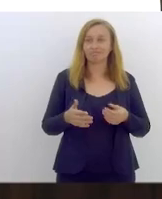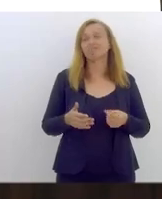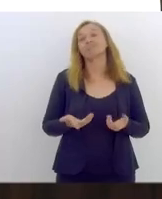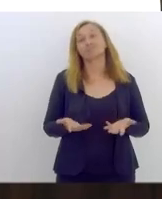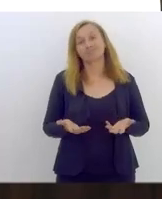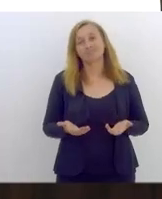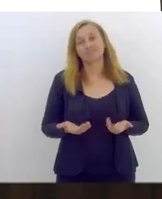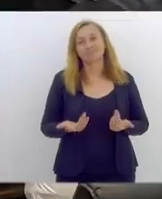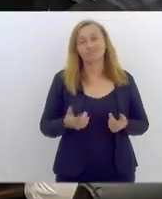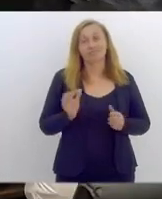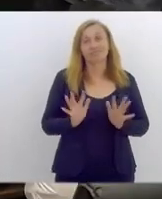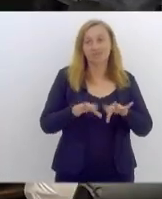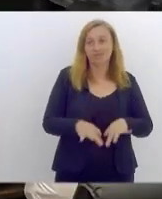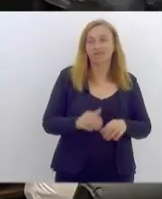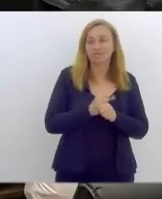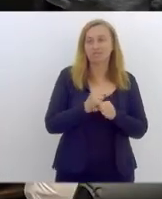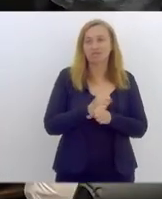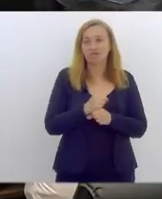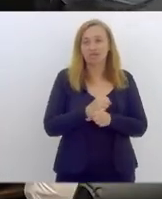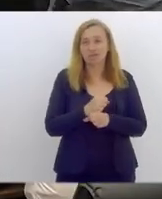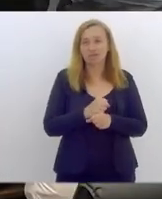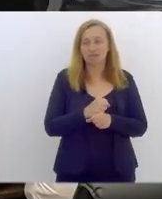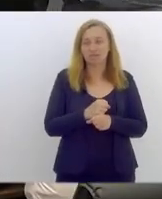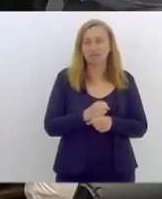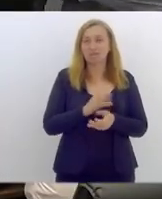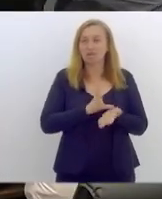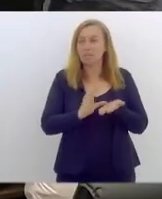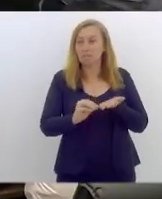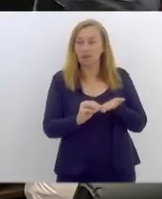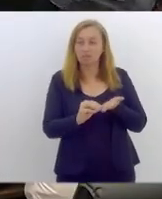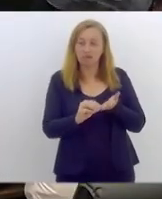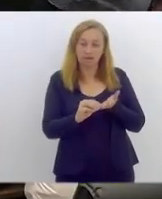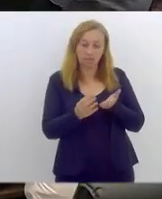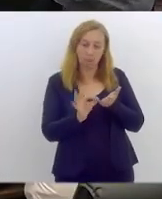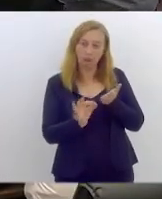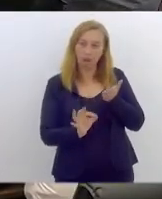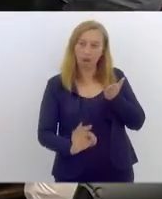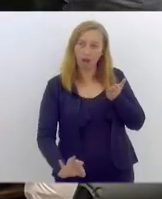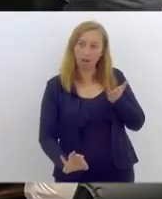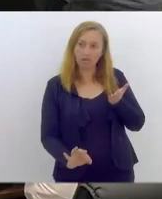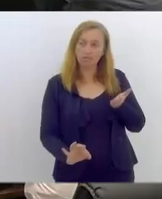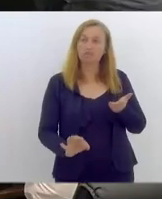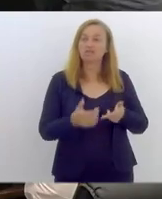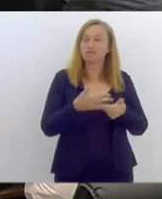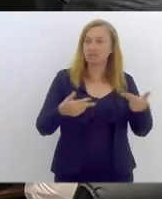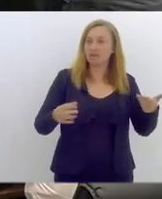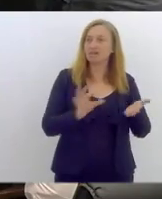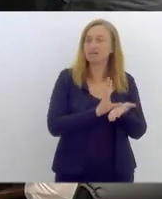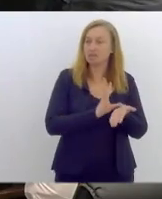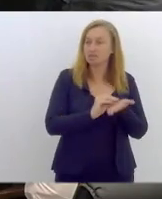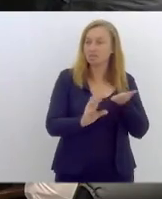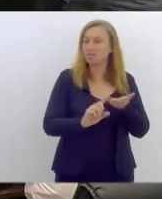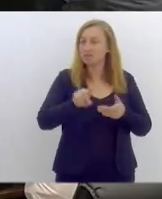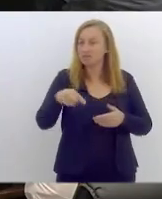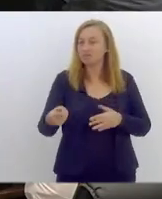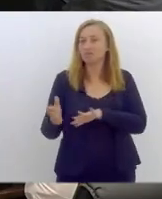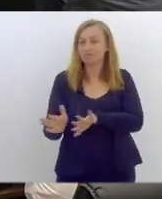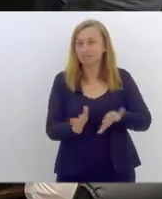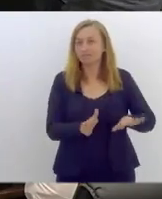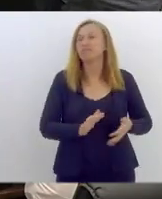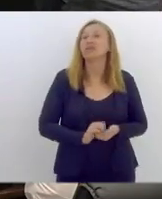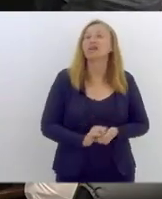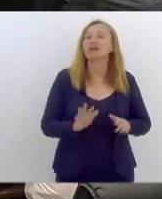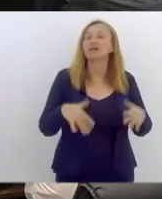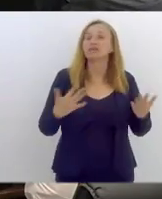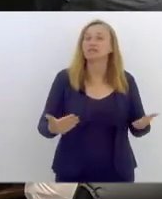sabe, final de ano, plenário ferve com cada pauta bomba, e a gente tem algumas pautinhas aí mais tarde. Então,